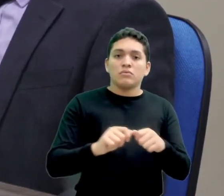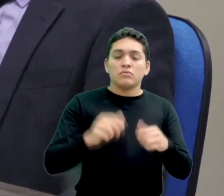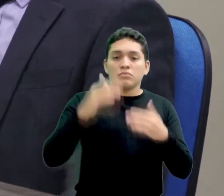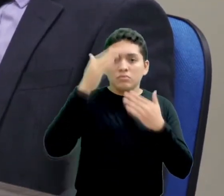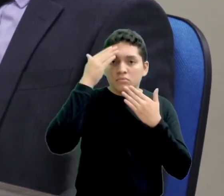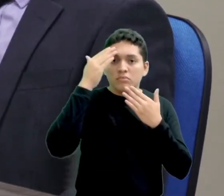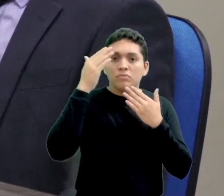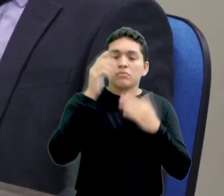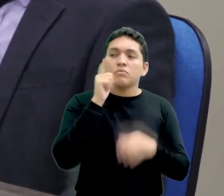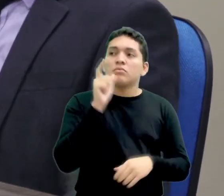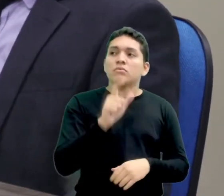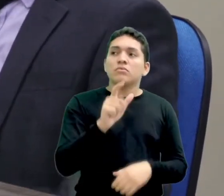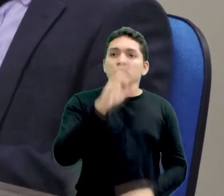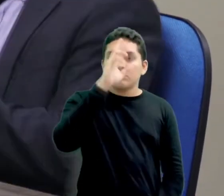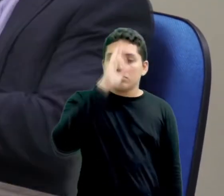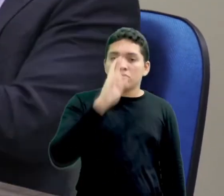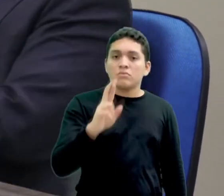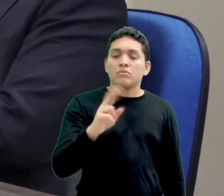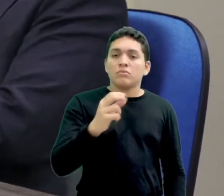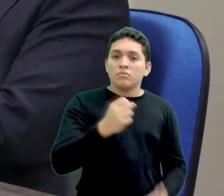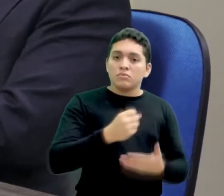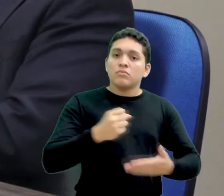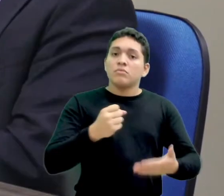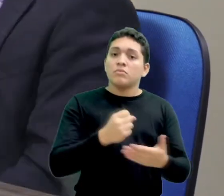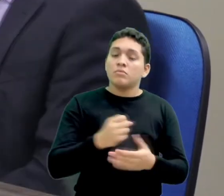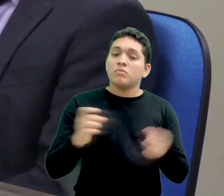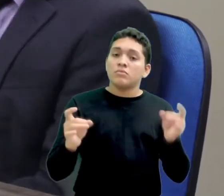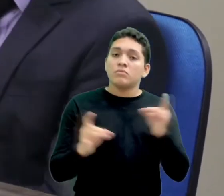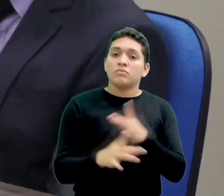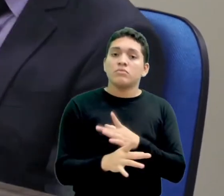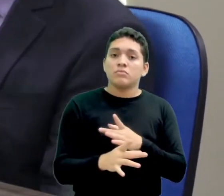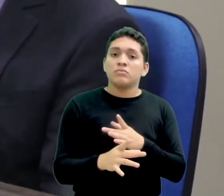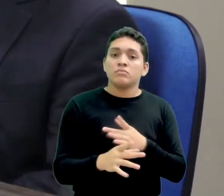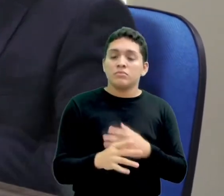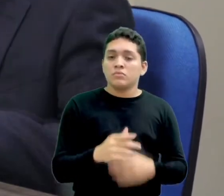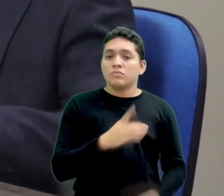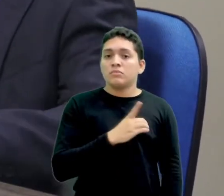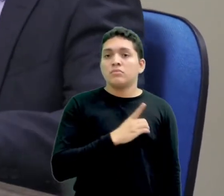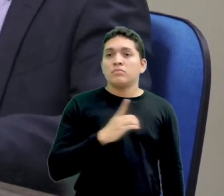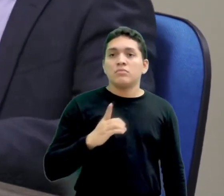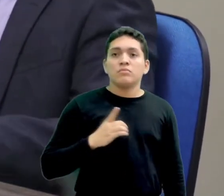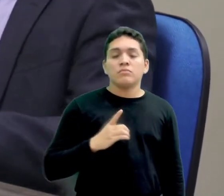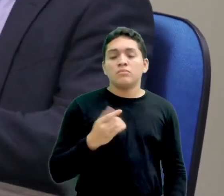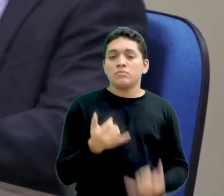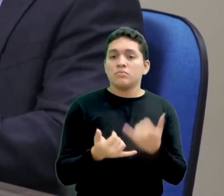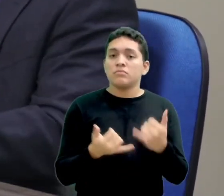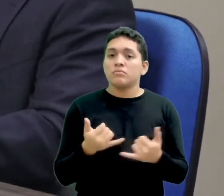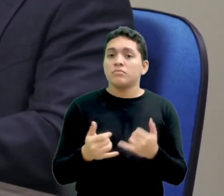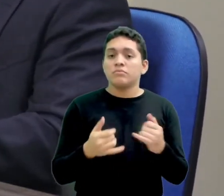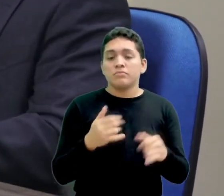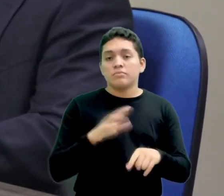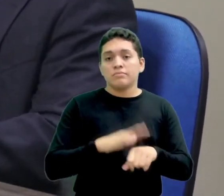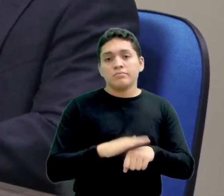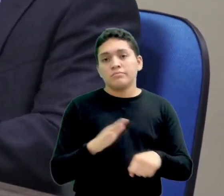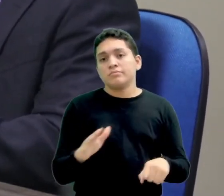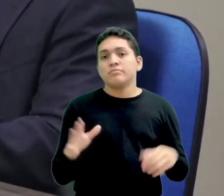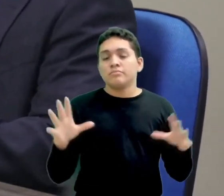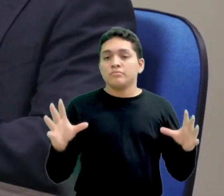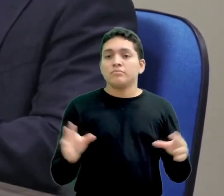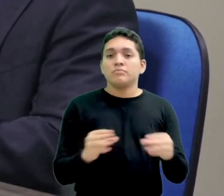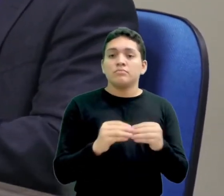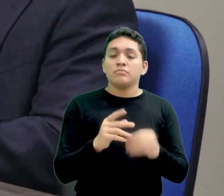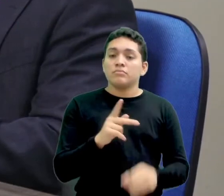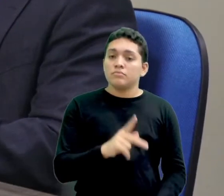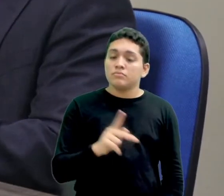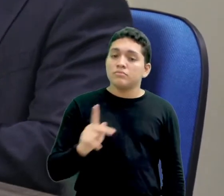Senhor. Irmão André. Eu estou quase pegando o encerramento do Genil e aplicando. Mas é isso, que o professor